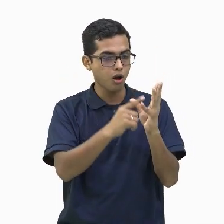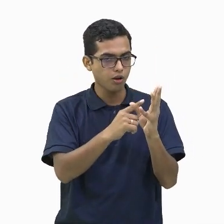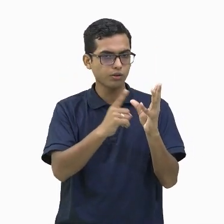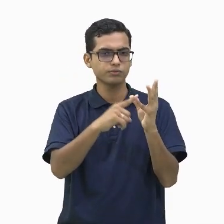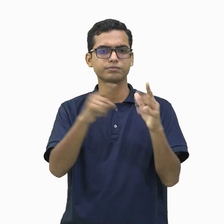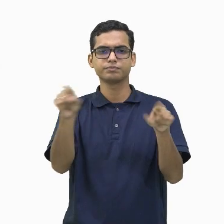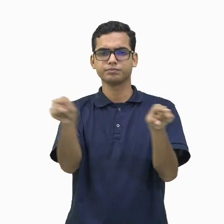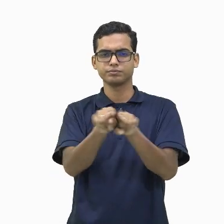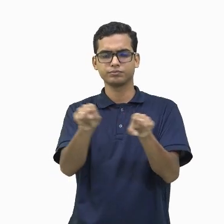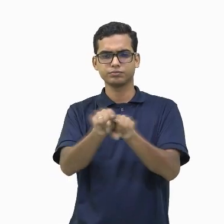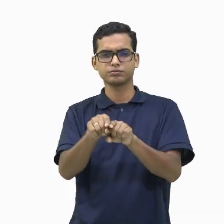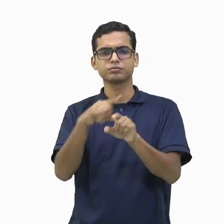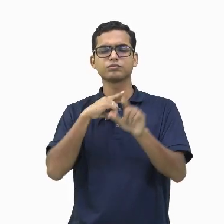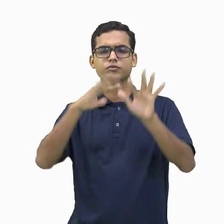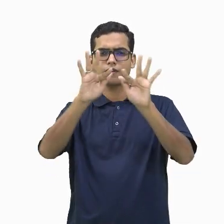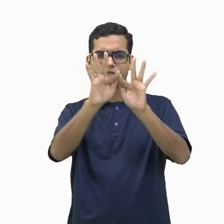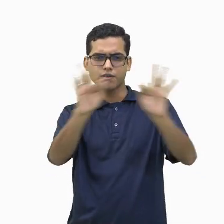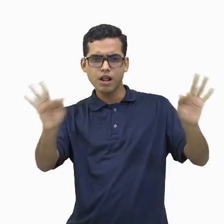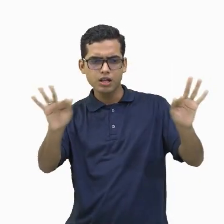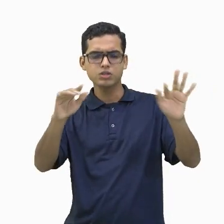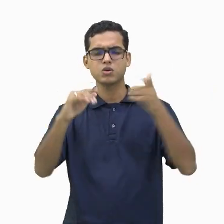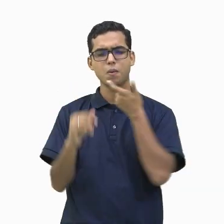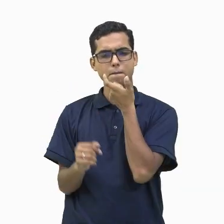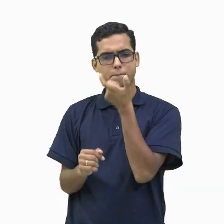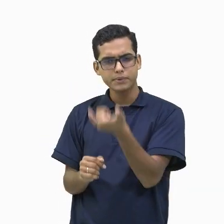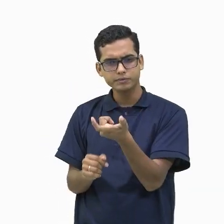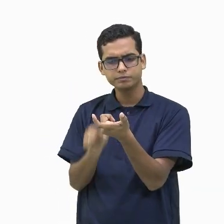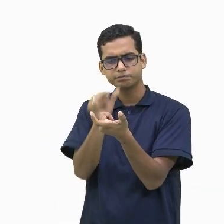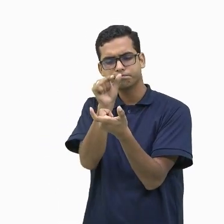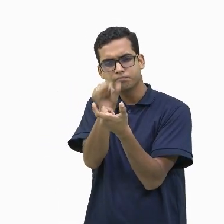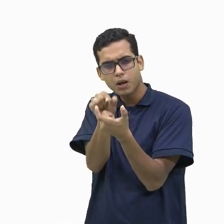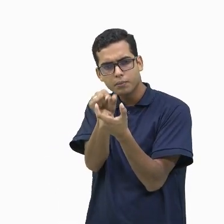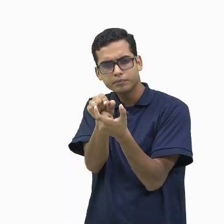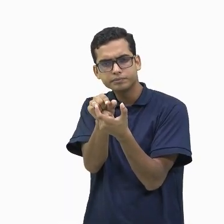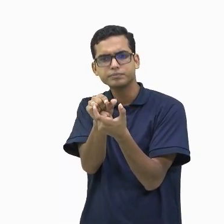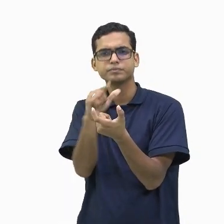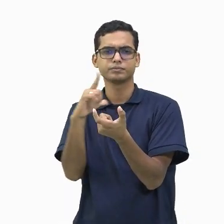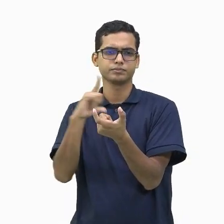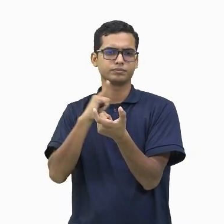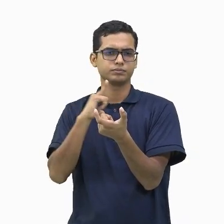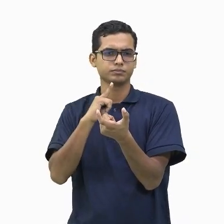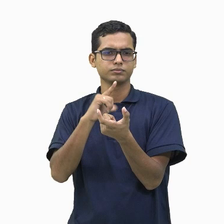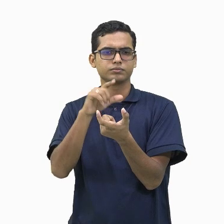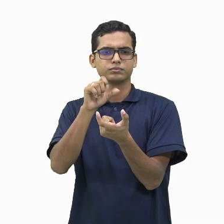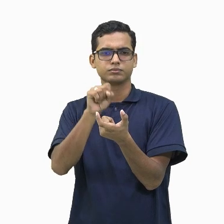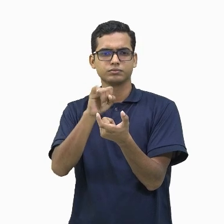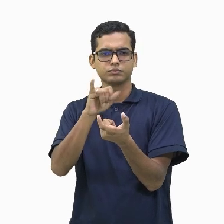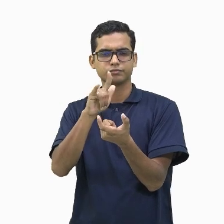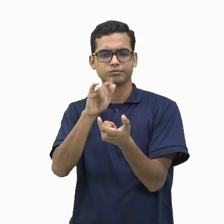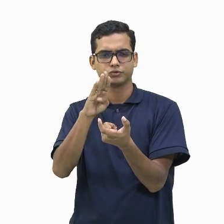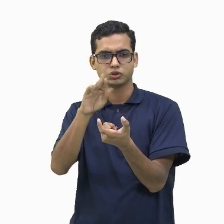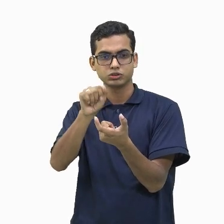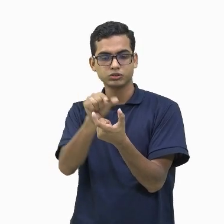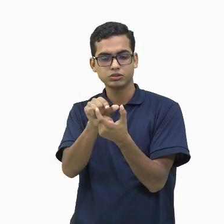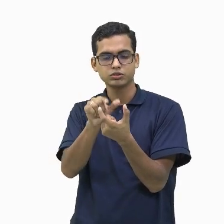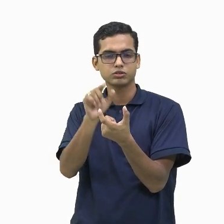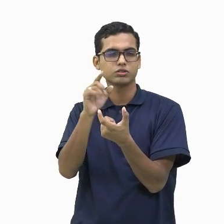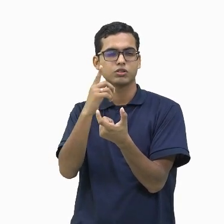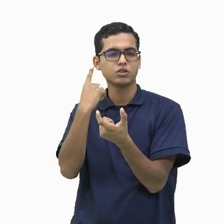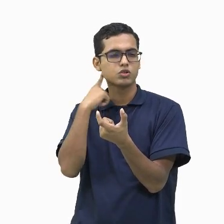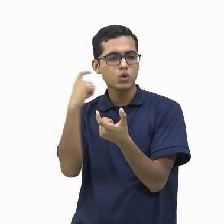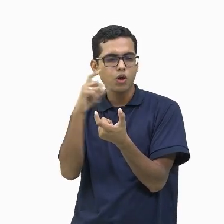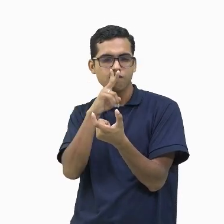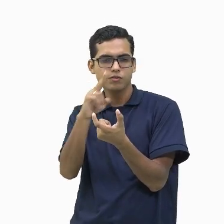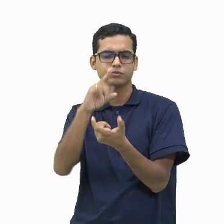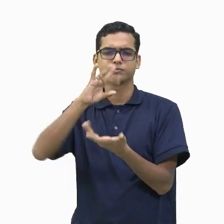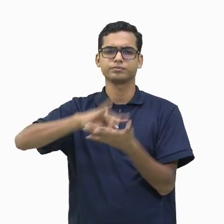na mesma frase, no mesmo verso, em versos próximos e assim por diante. Já a aliteração é quando tem repetição de